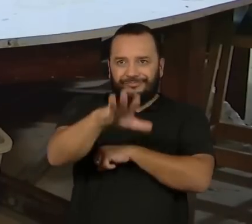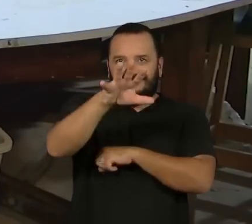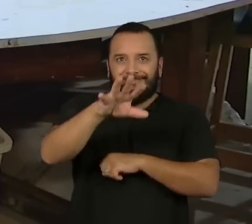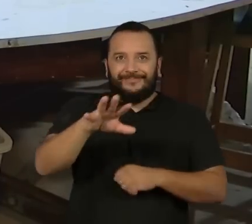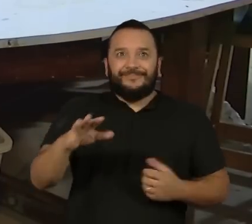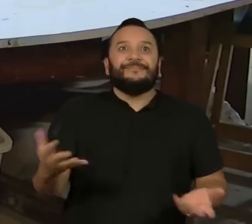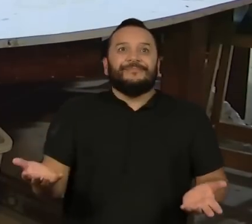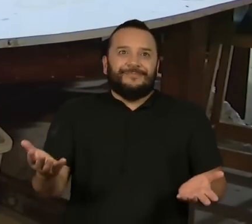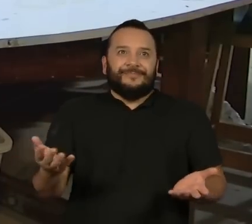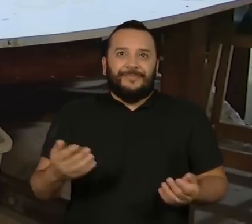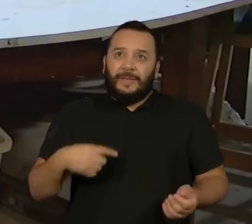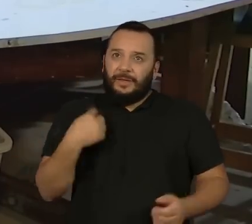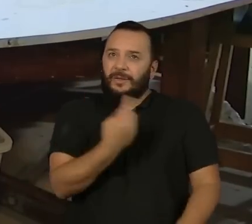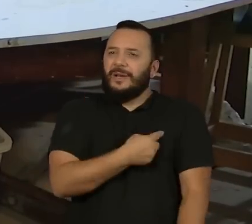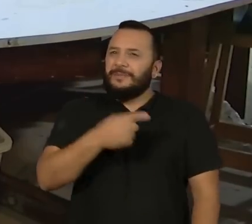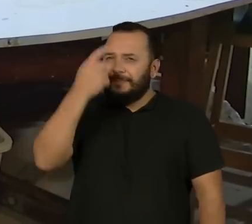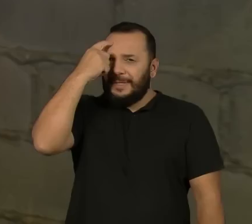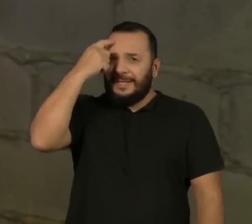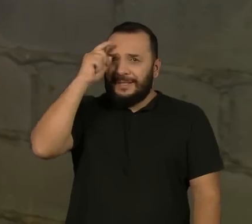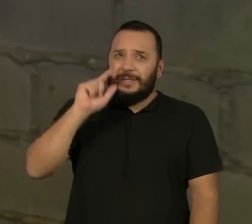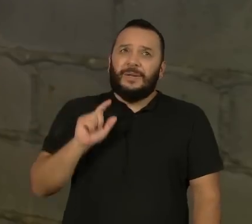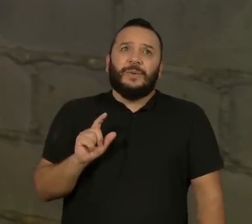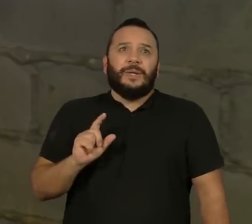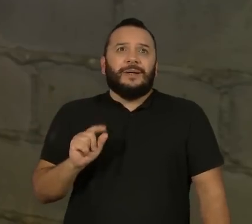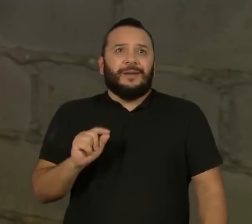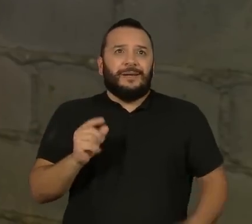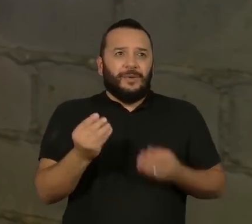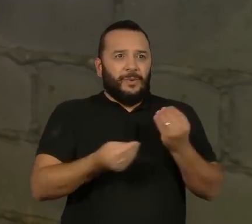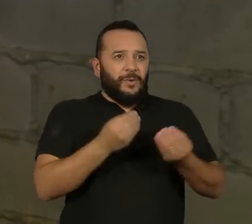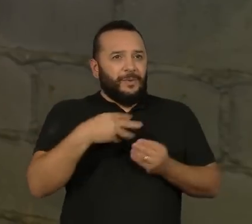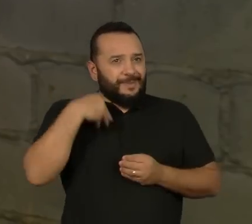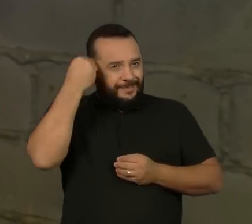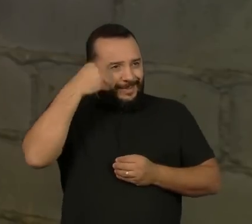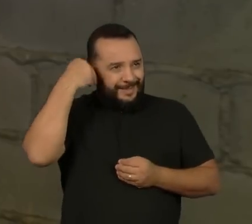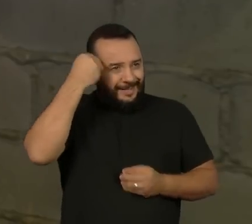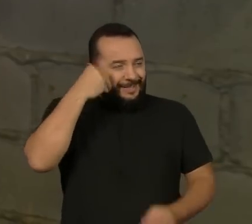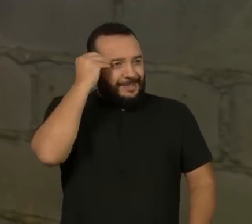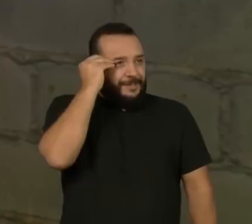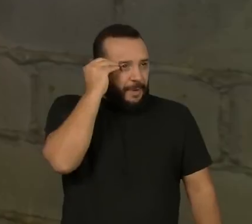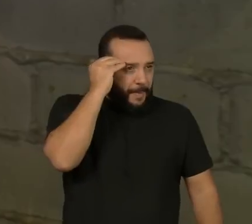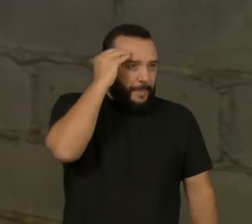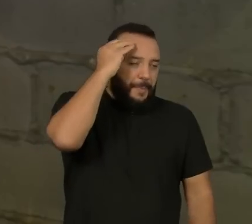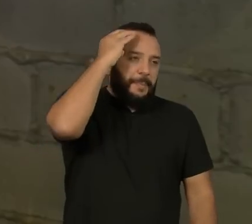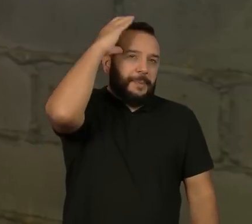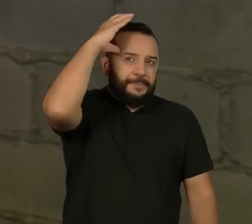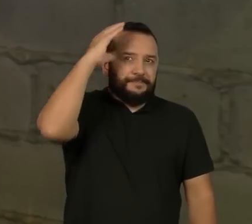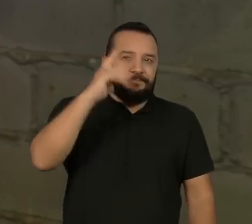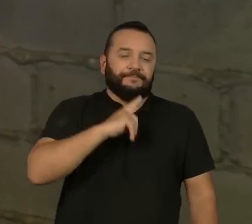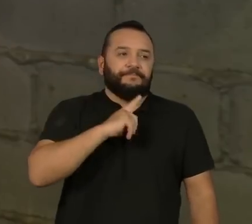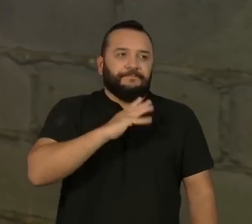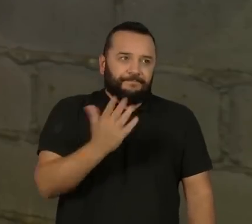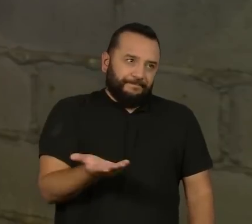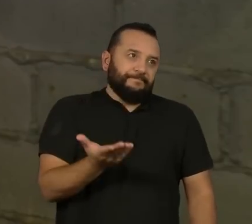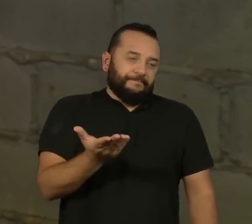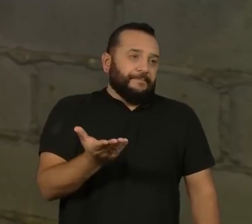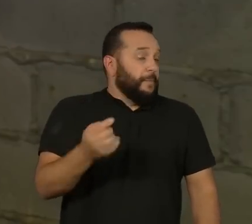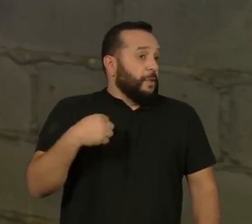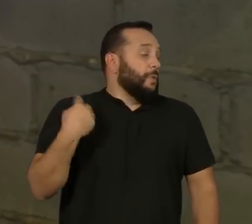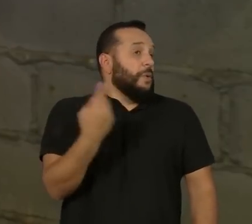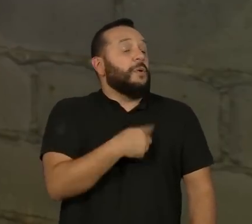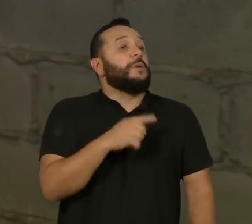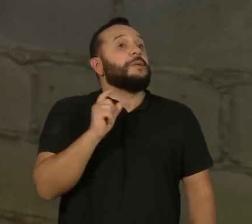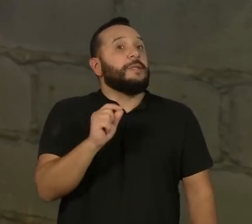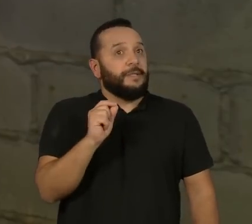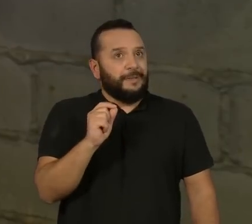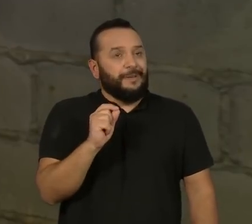educação infantil, a gente sempre pensa na ampliação de experiências, né? Então, a gente nosso currículo vai